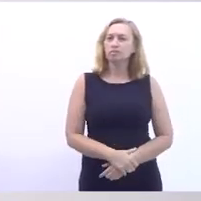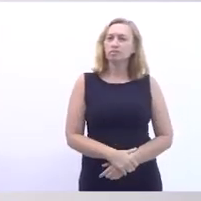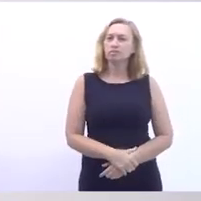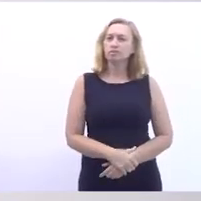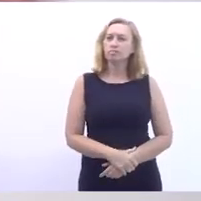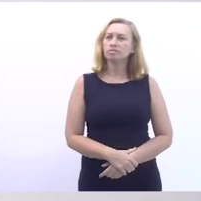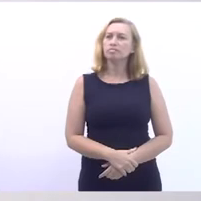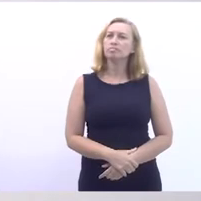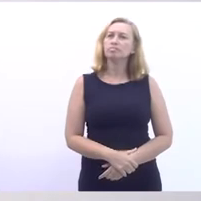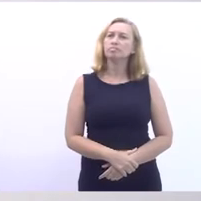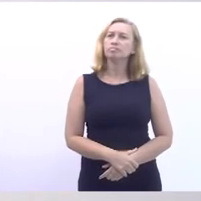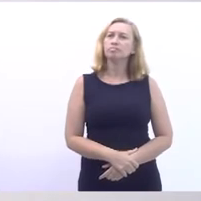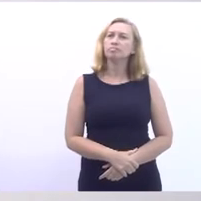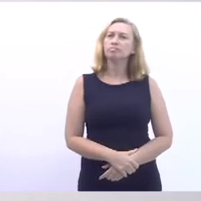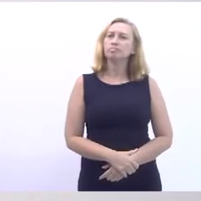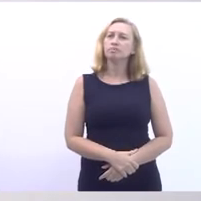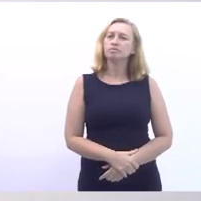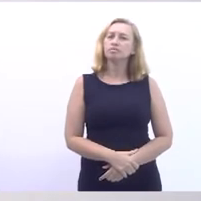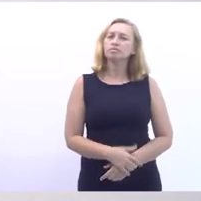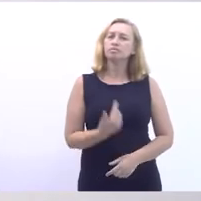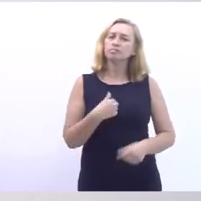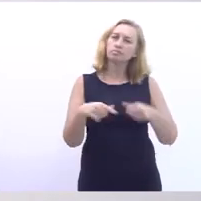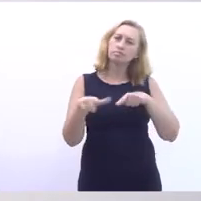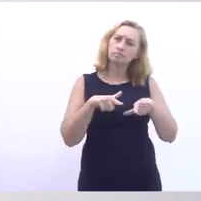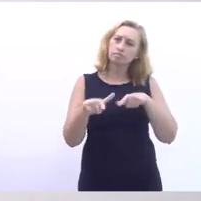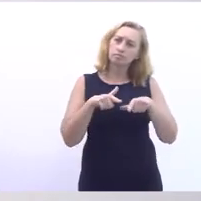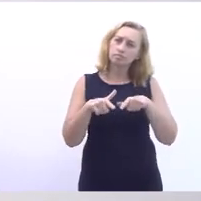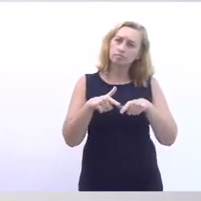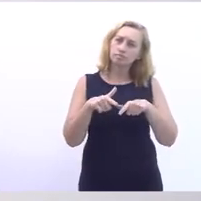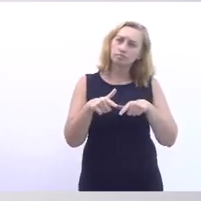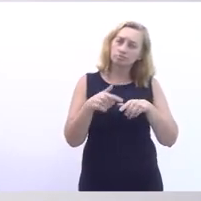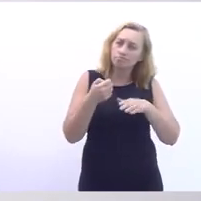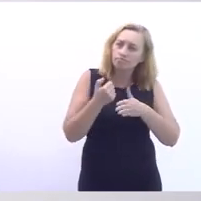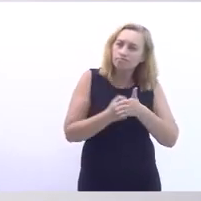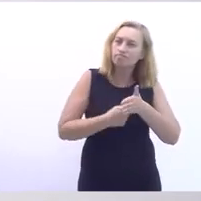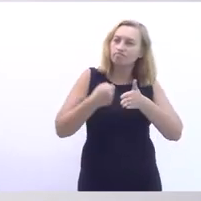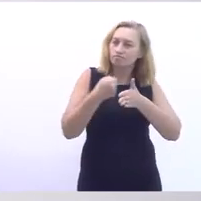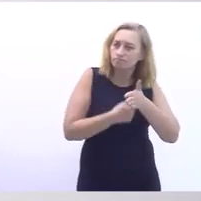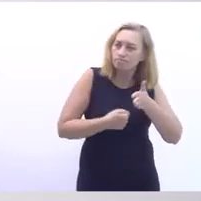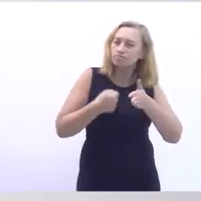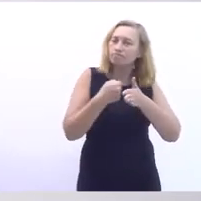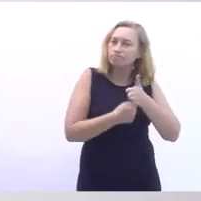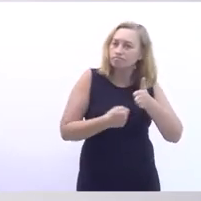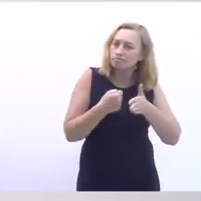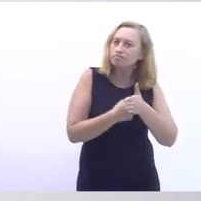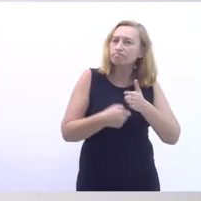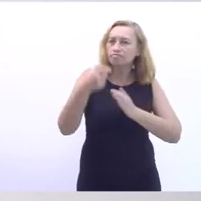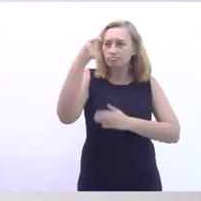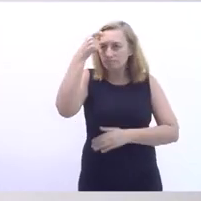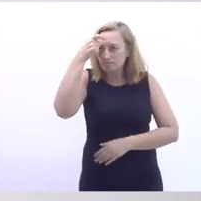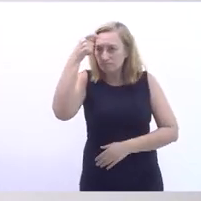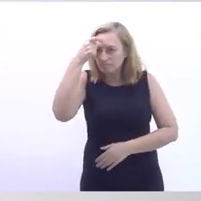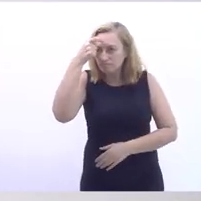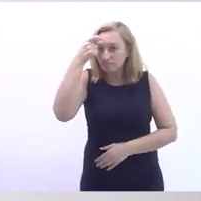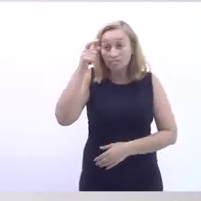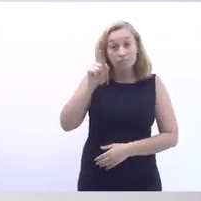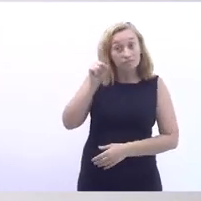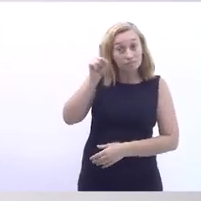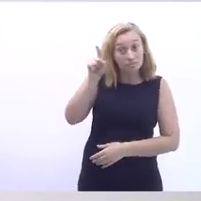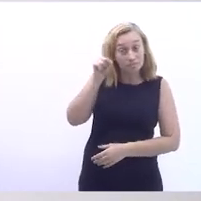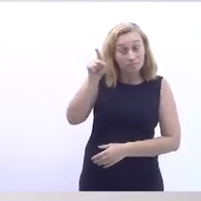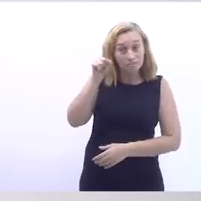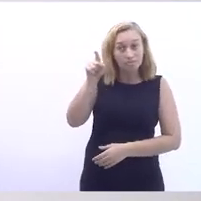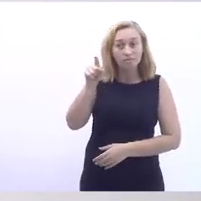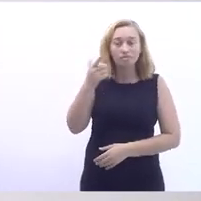desde então venho fazendo um trabalho aí tentando né concientizar lá